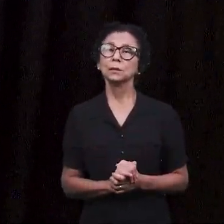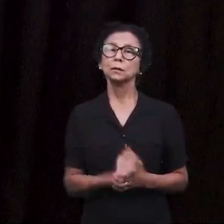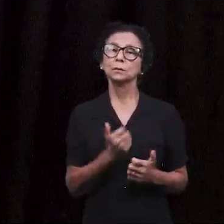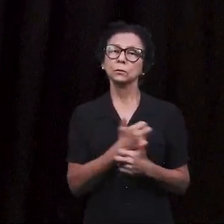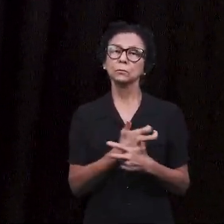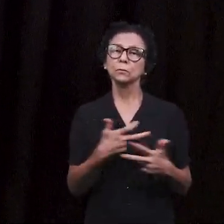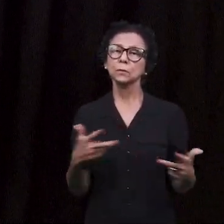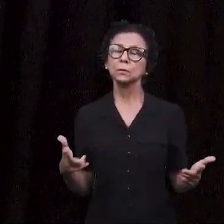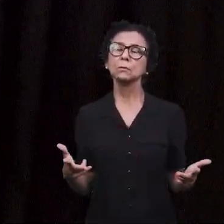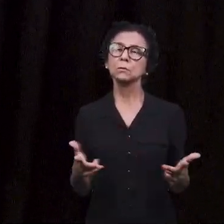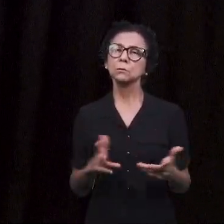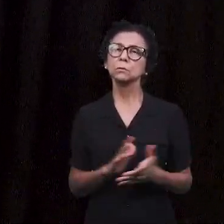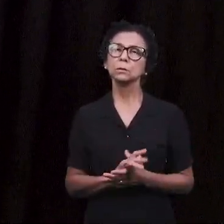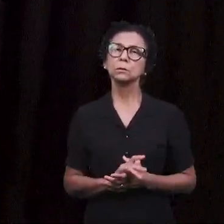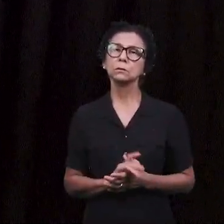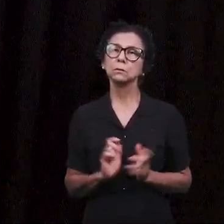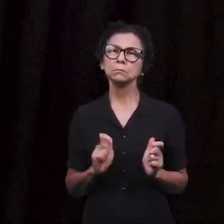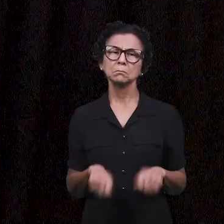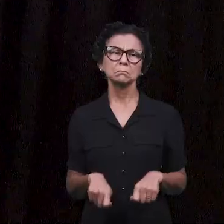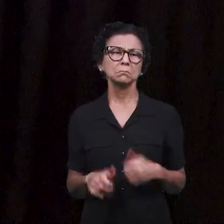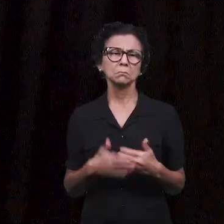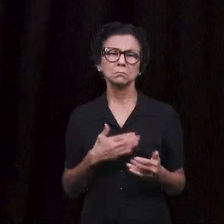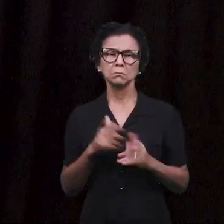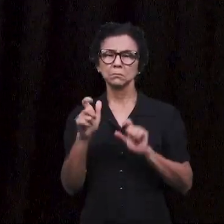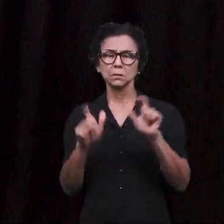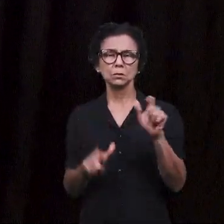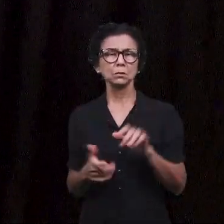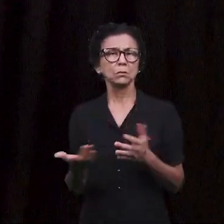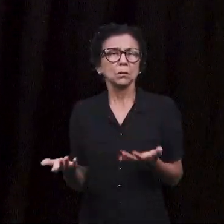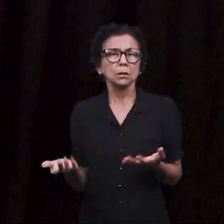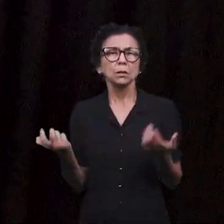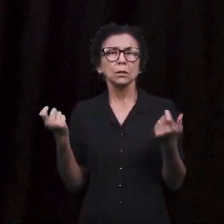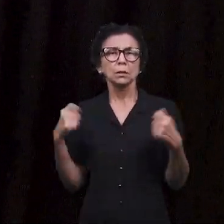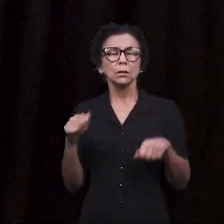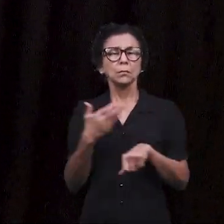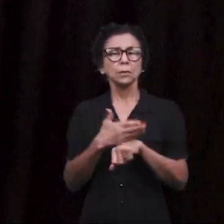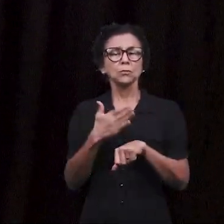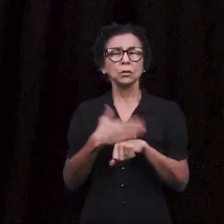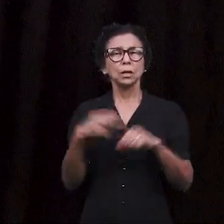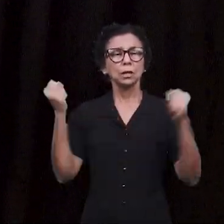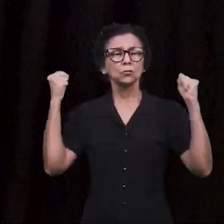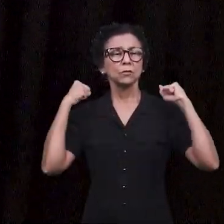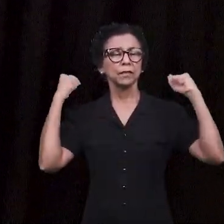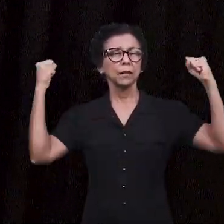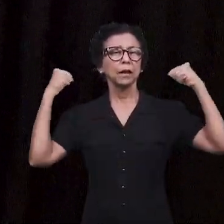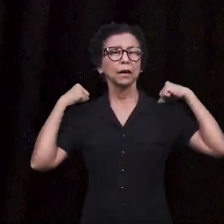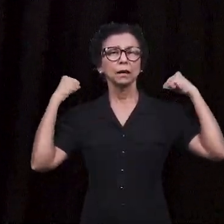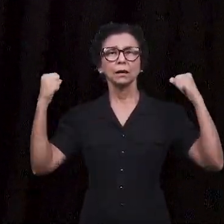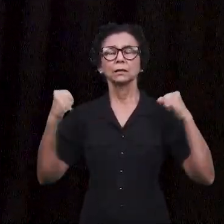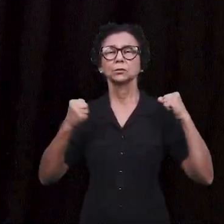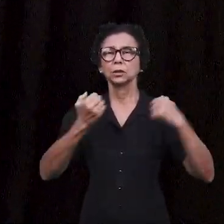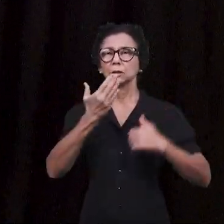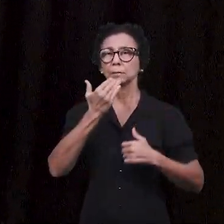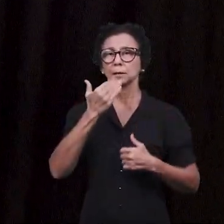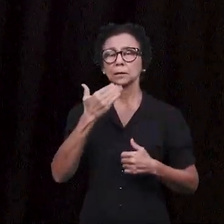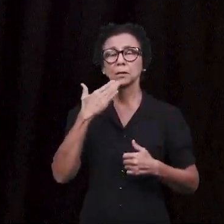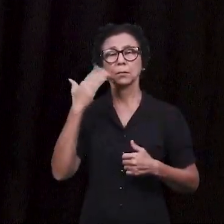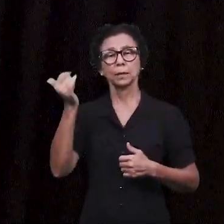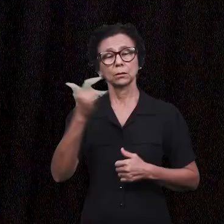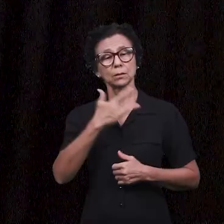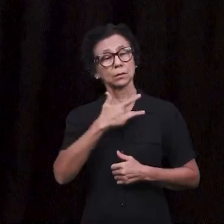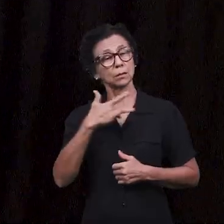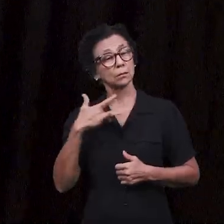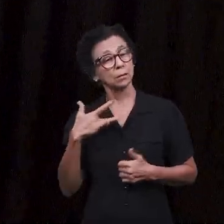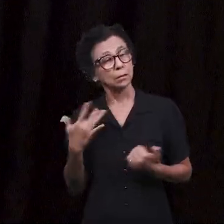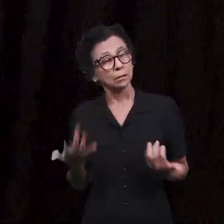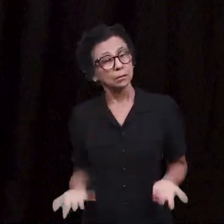elas são passíveis de qualquer um realizar diariamente e com isso ter uma rotina normal. É claro que de vez em quando